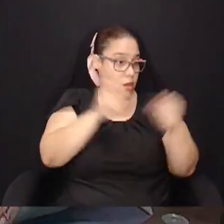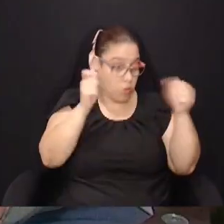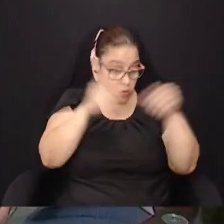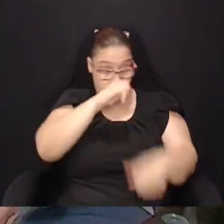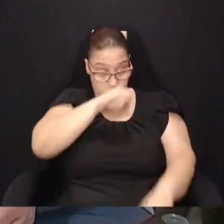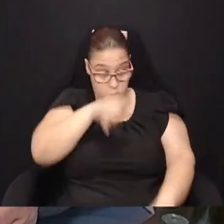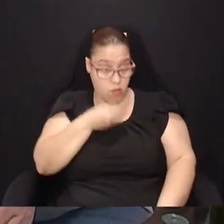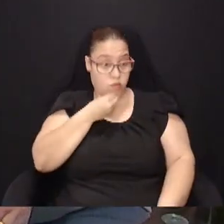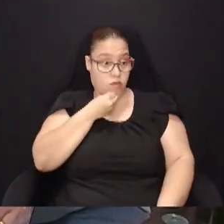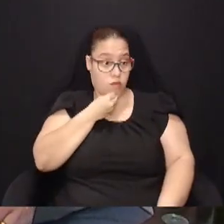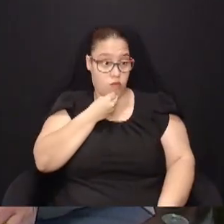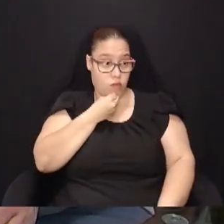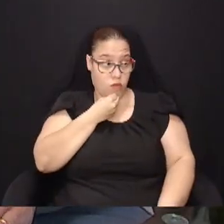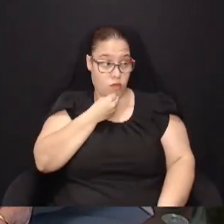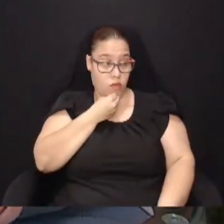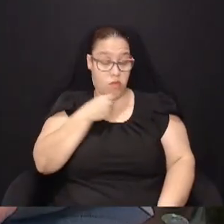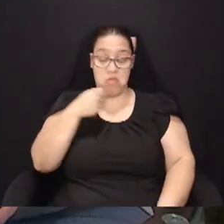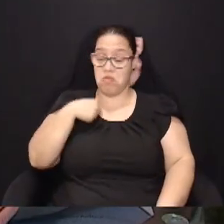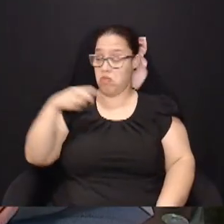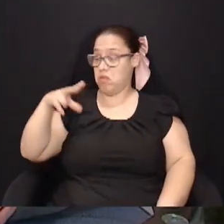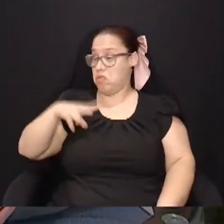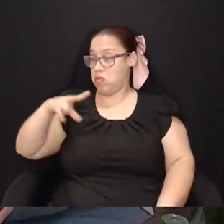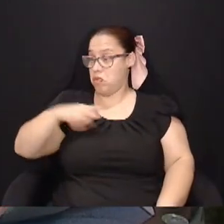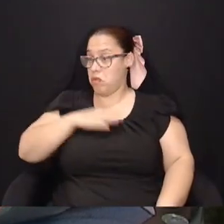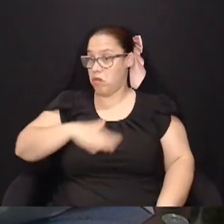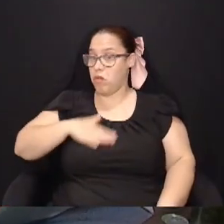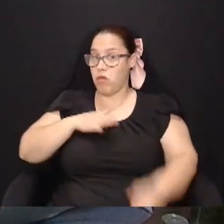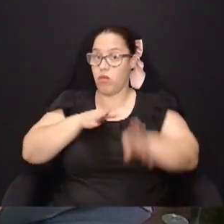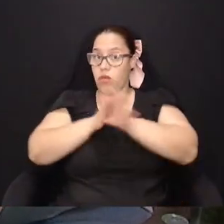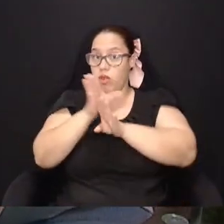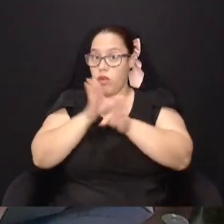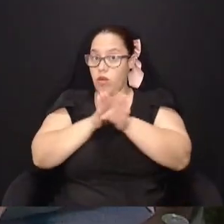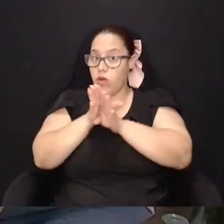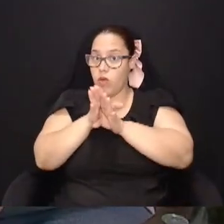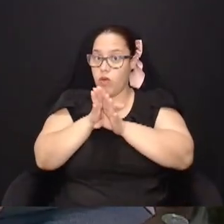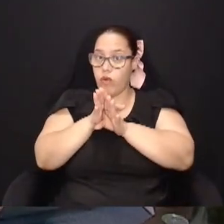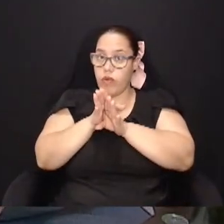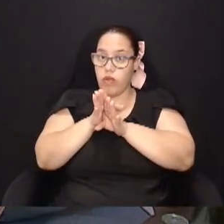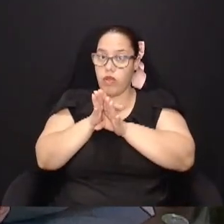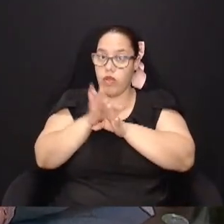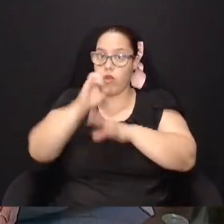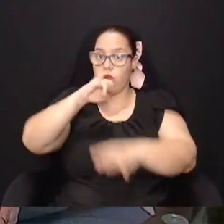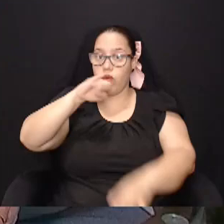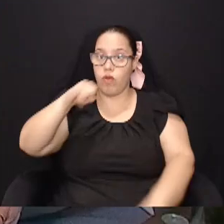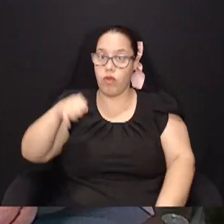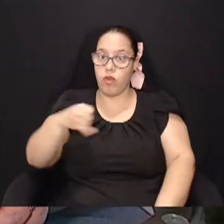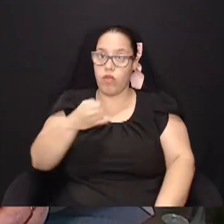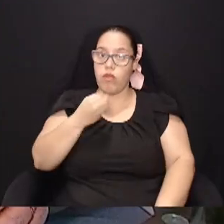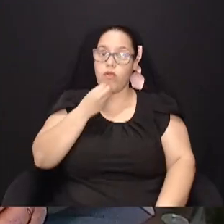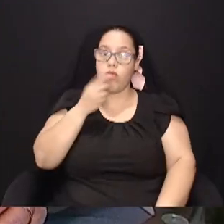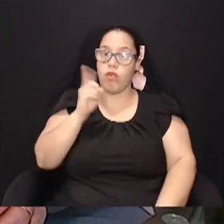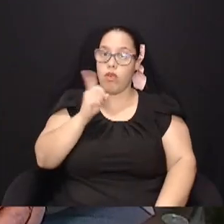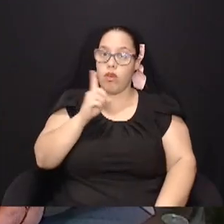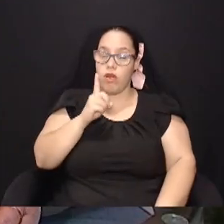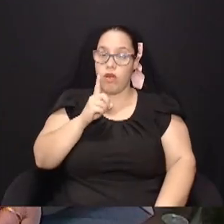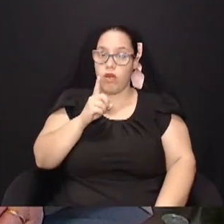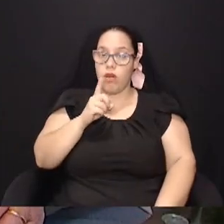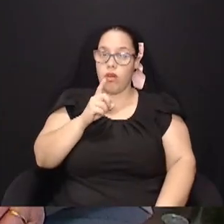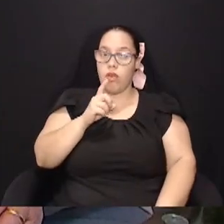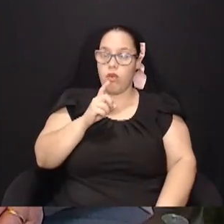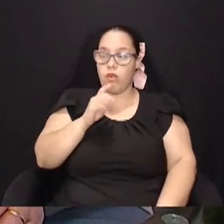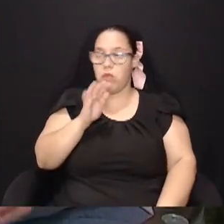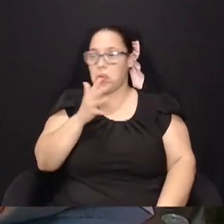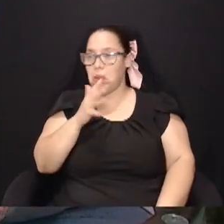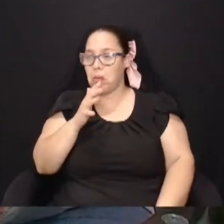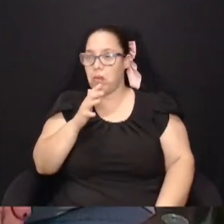Eu particularmente gosto de recomendar que se aproveite, ainda que não esteja em bom estado, porque a criança